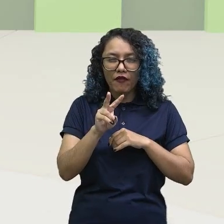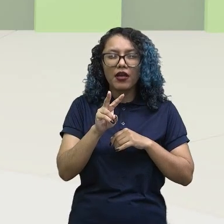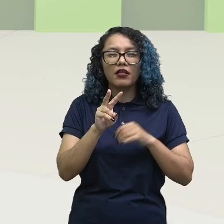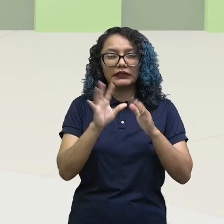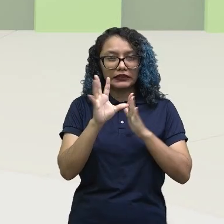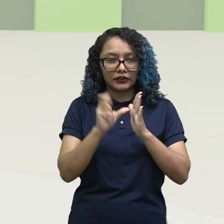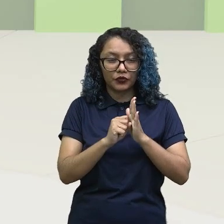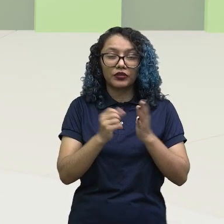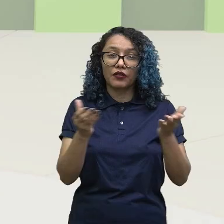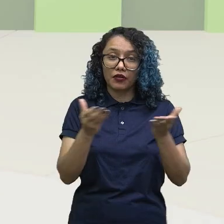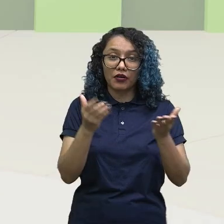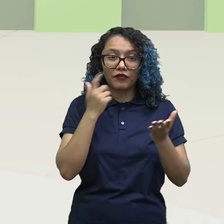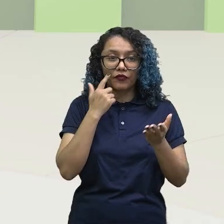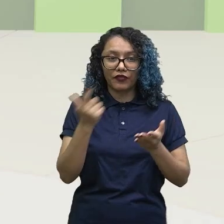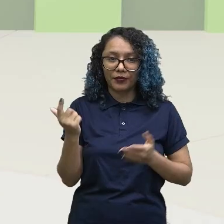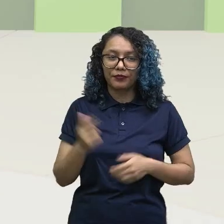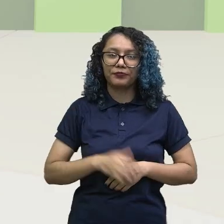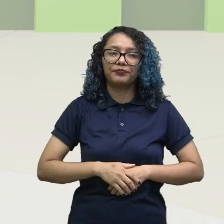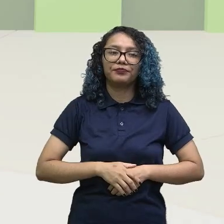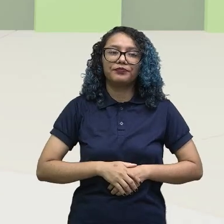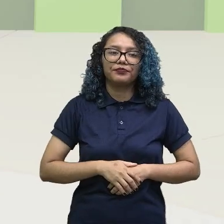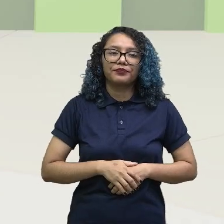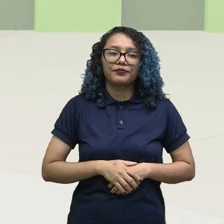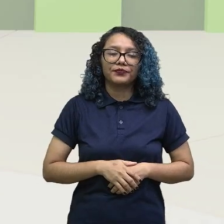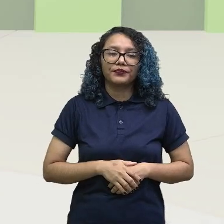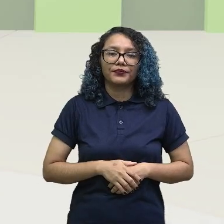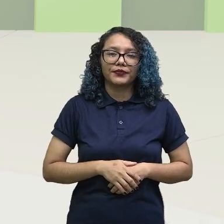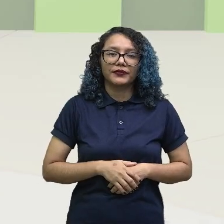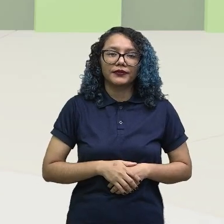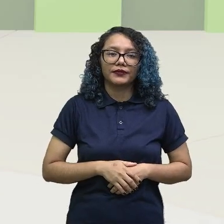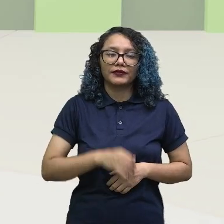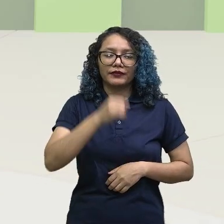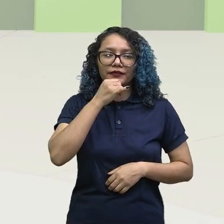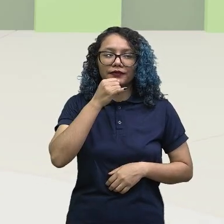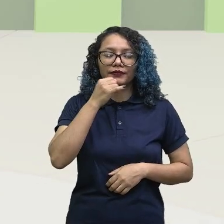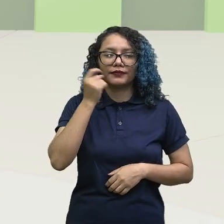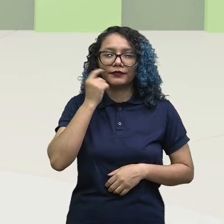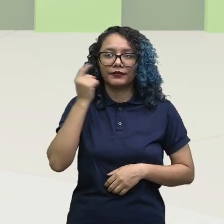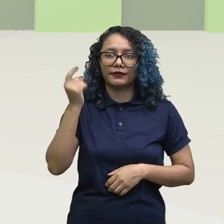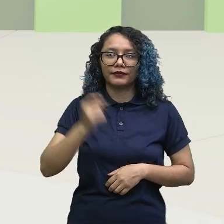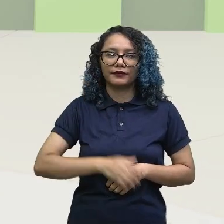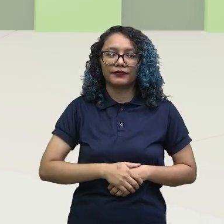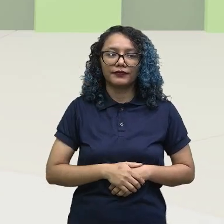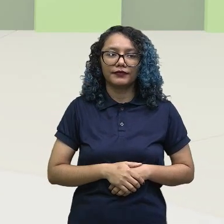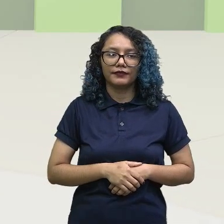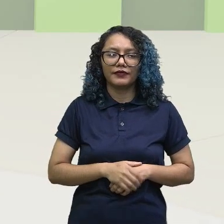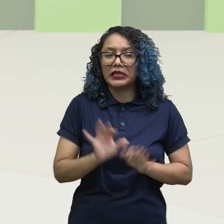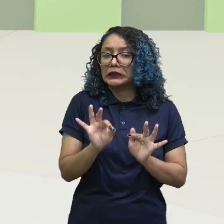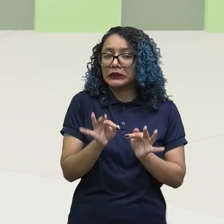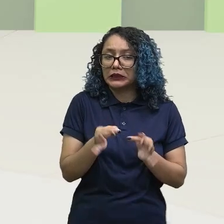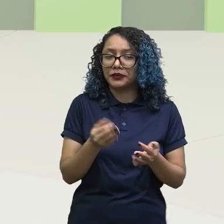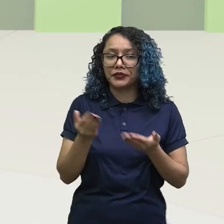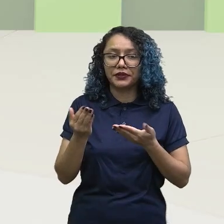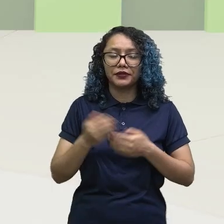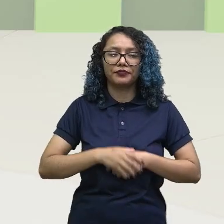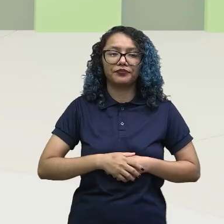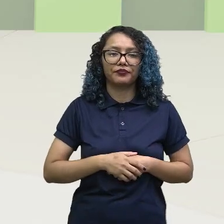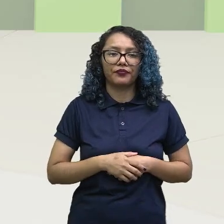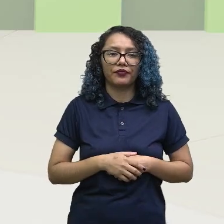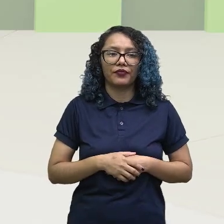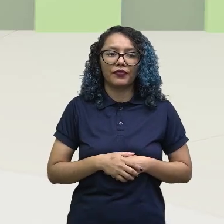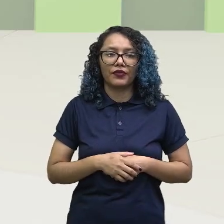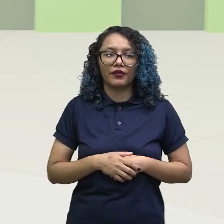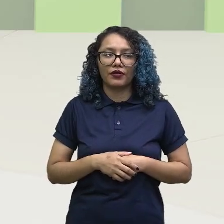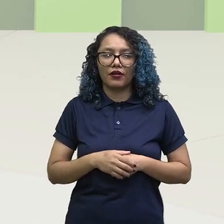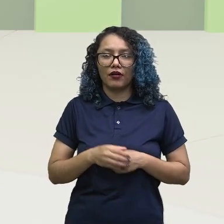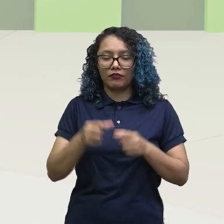uma olhada. Nós temos aí, você consegue ver, né, de forma simples. Nós temos ali 2 frascos na primeira